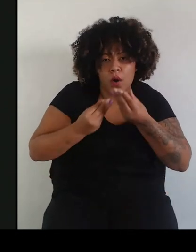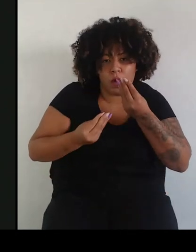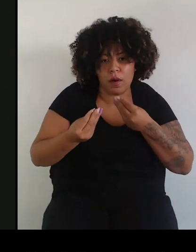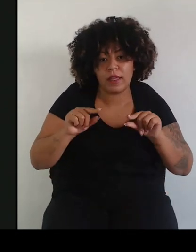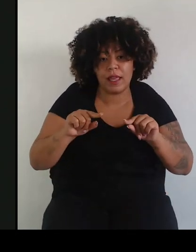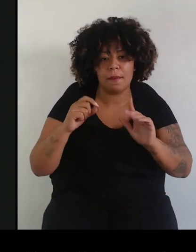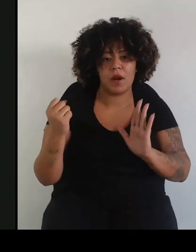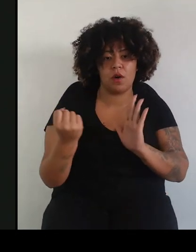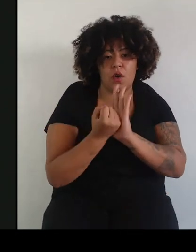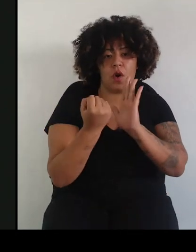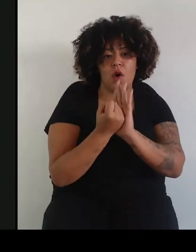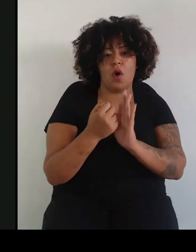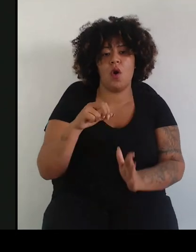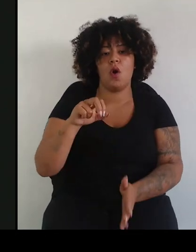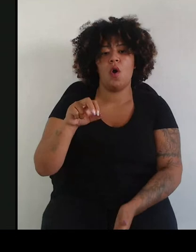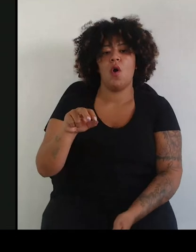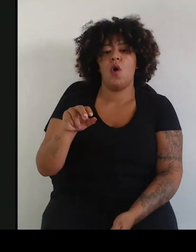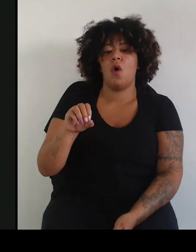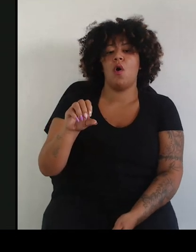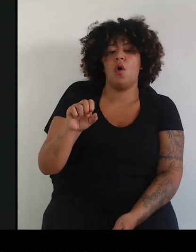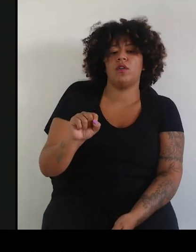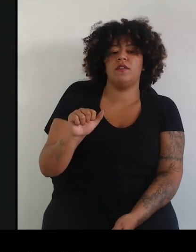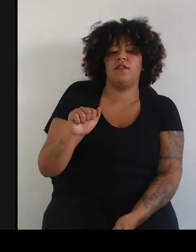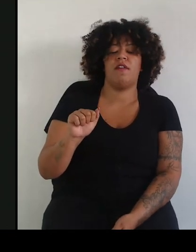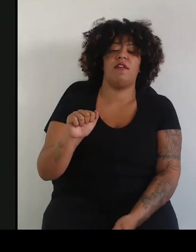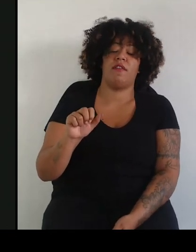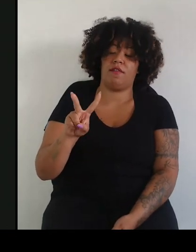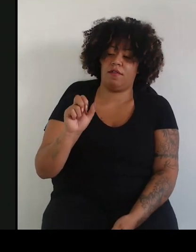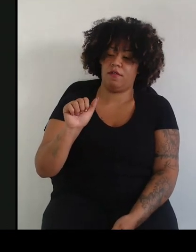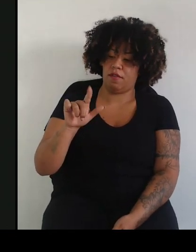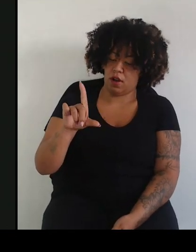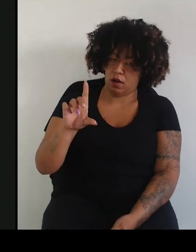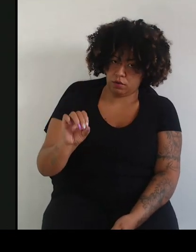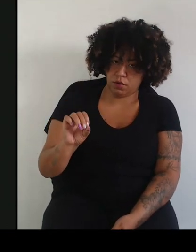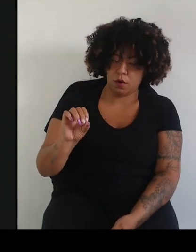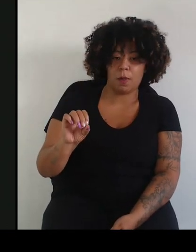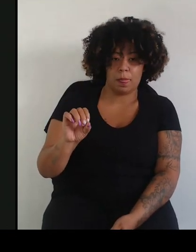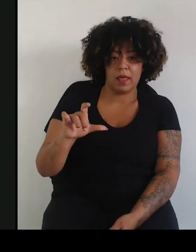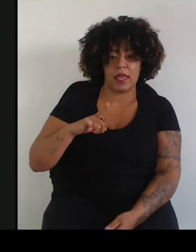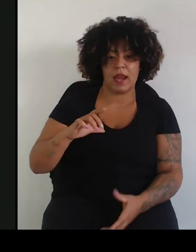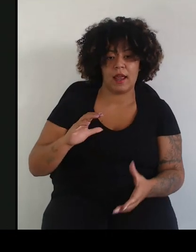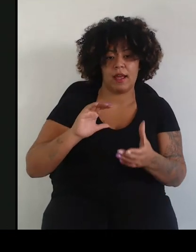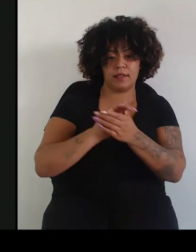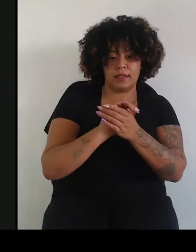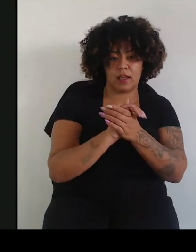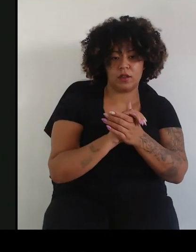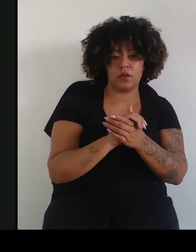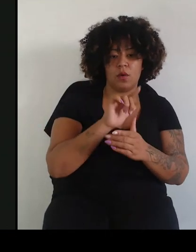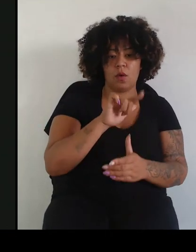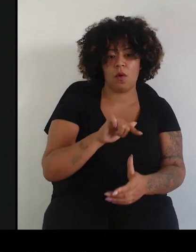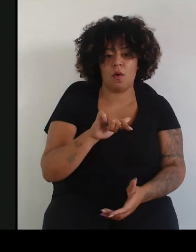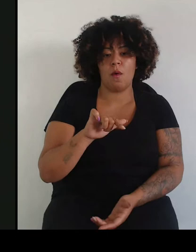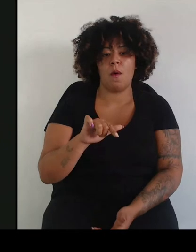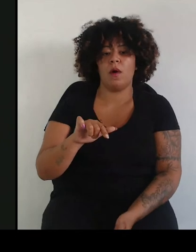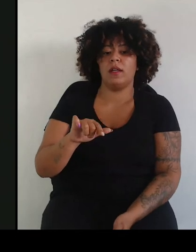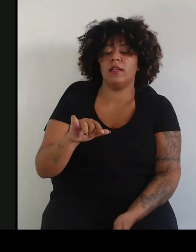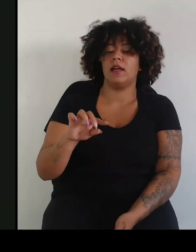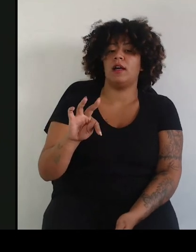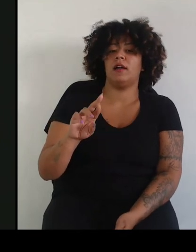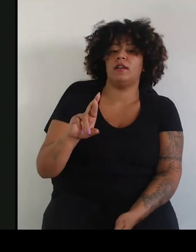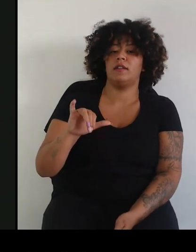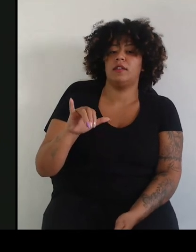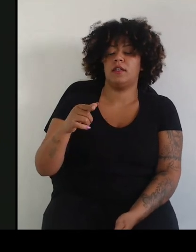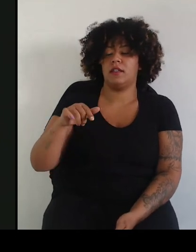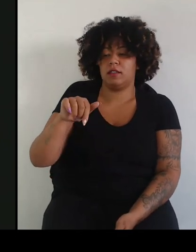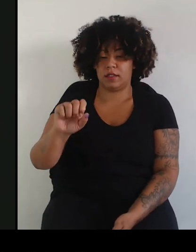que era casado com a pintora Tarsila do Amaral é uma espécie de